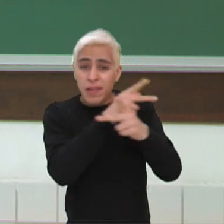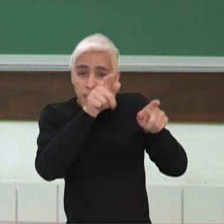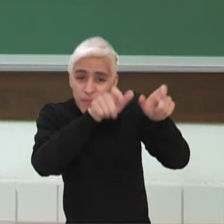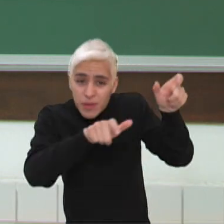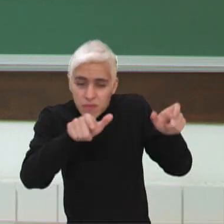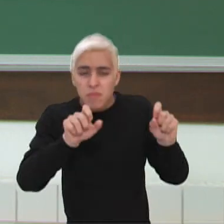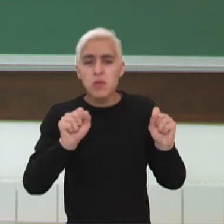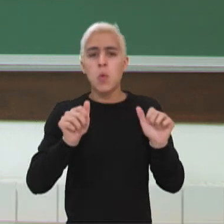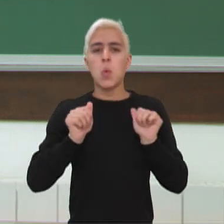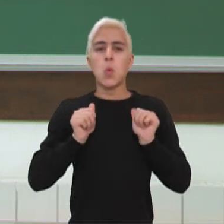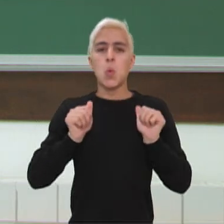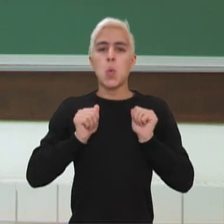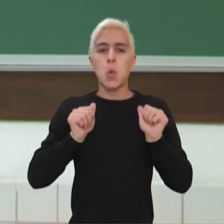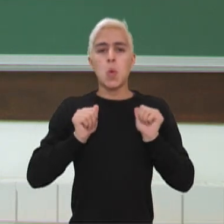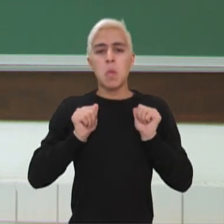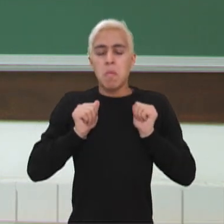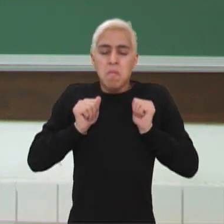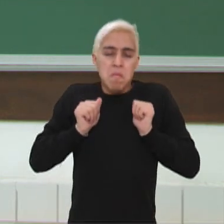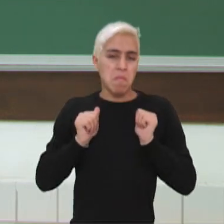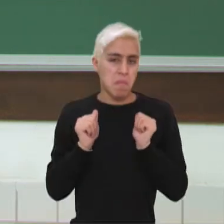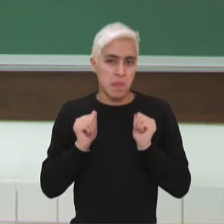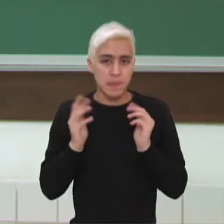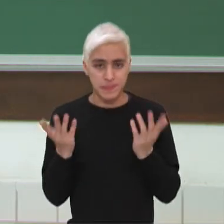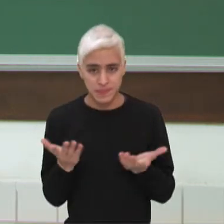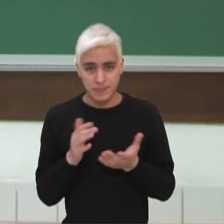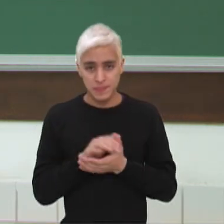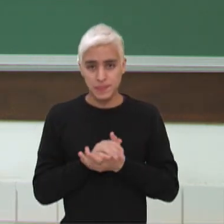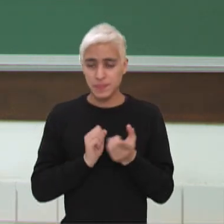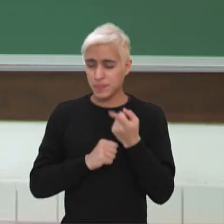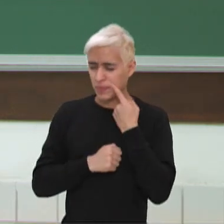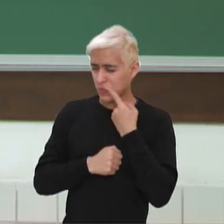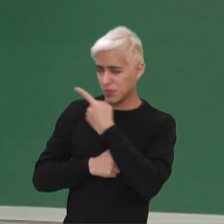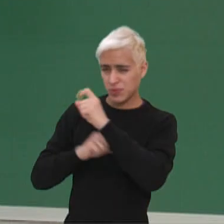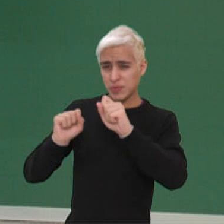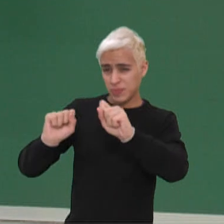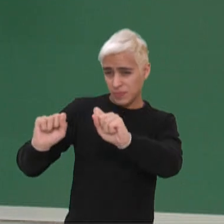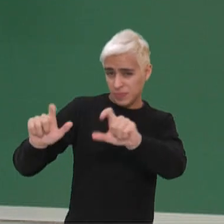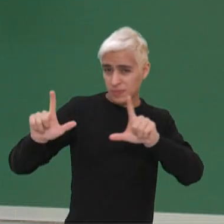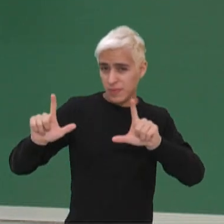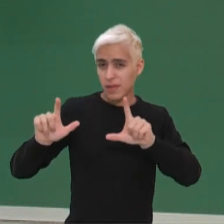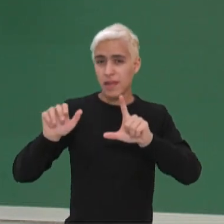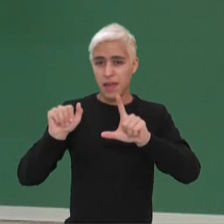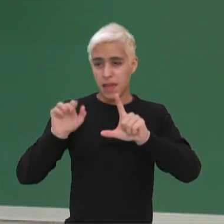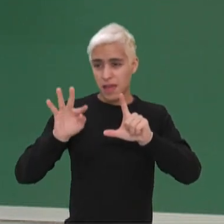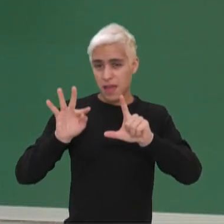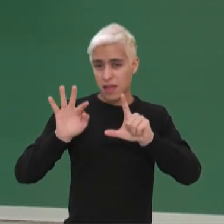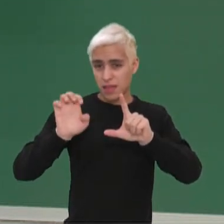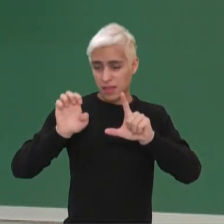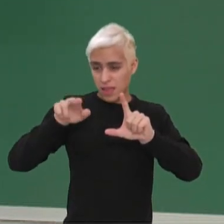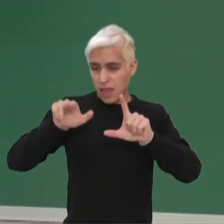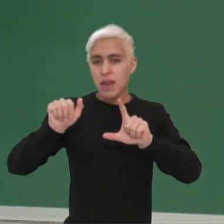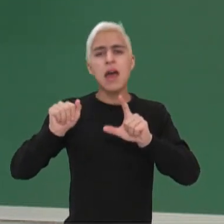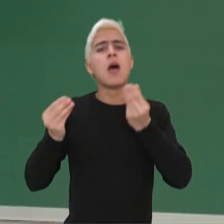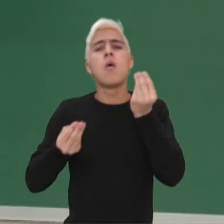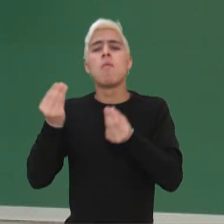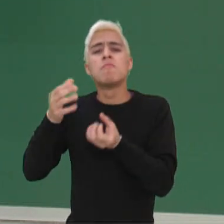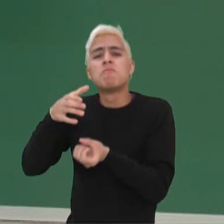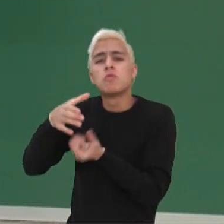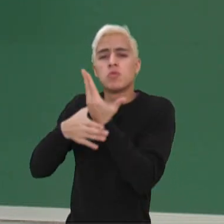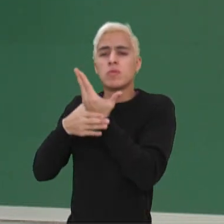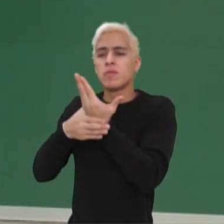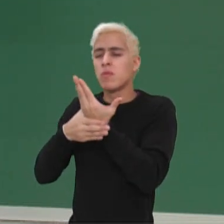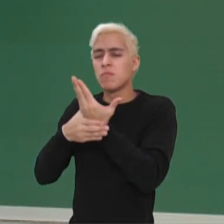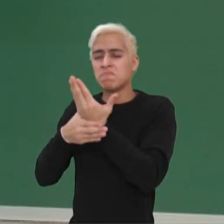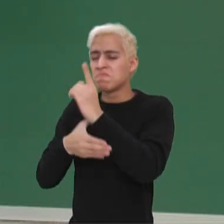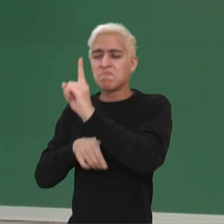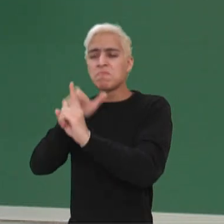chamado ócio, né? Então, vamos lá. Aqui vocês estão vendo a divindade Atena. Vamos explicar como é que ela surgiu, qual que é a